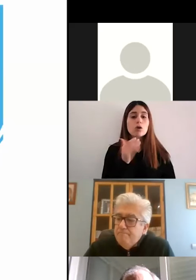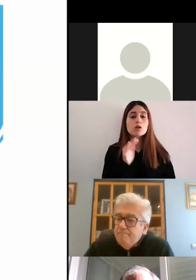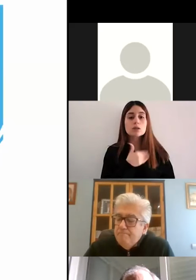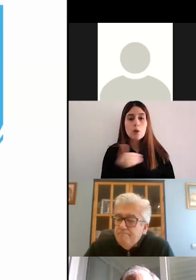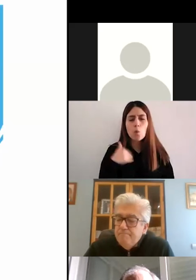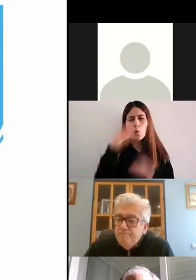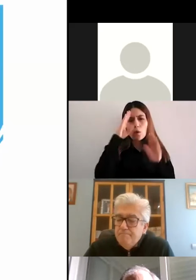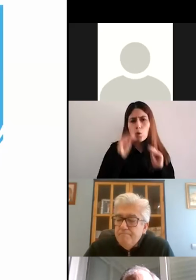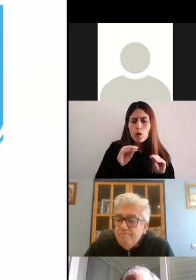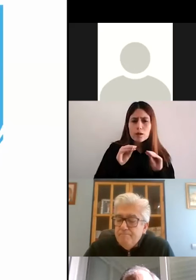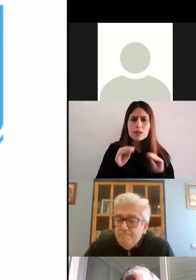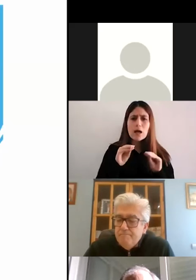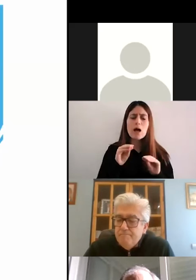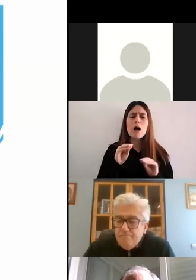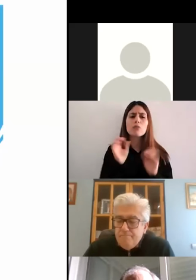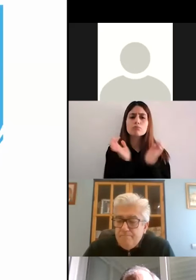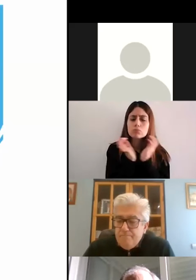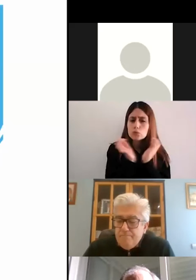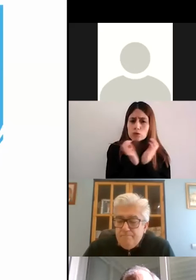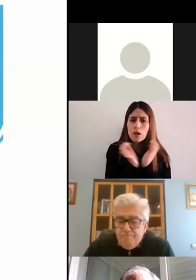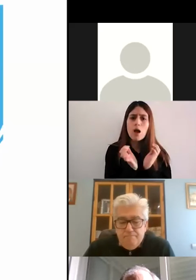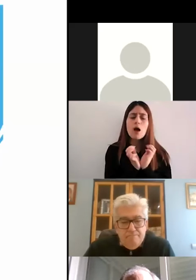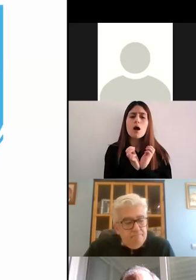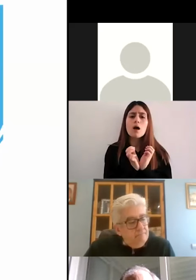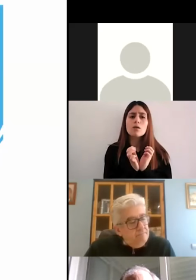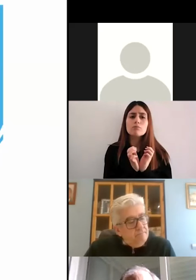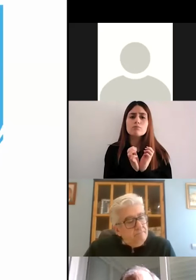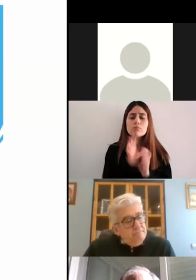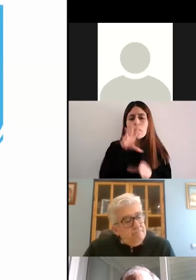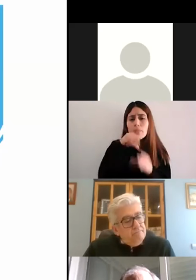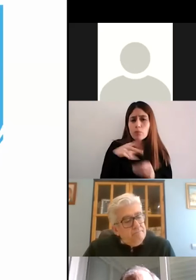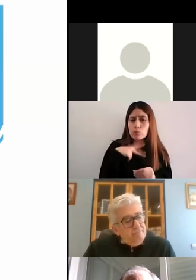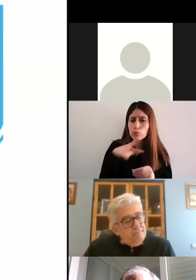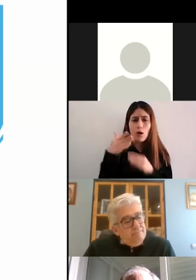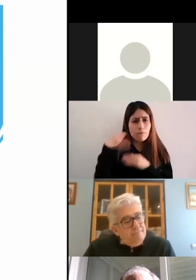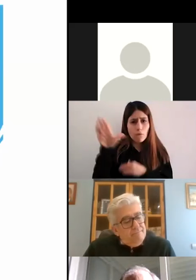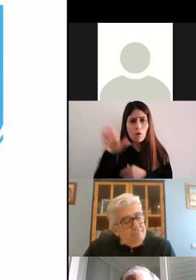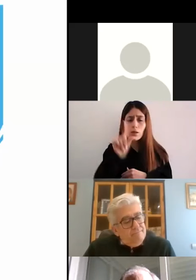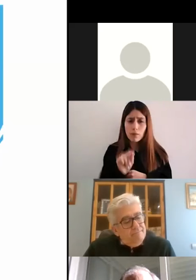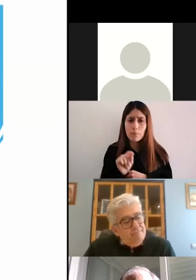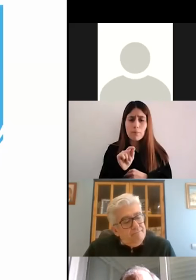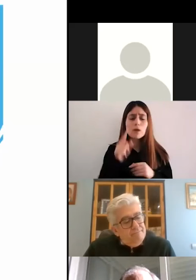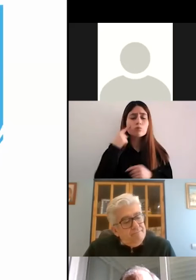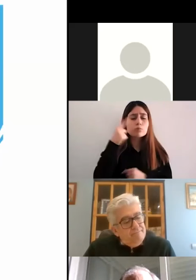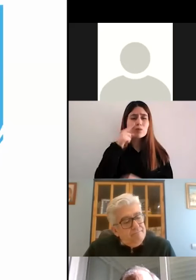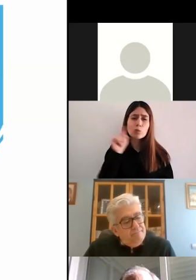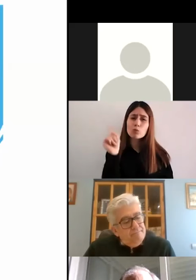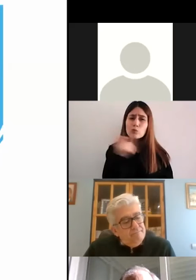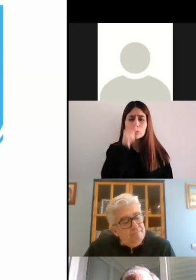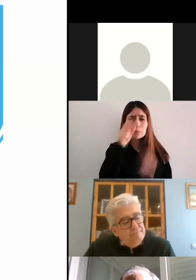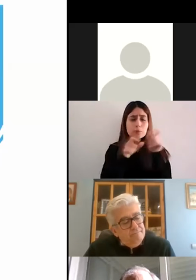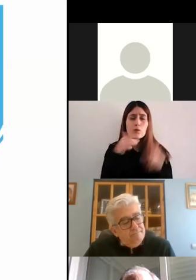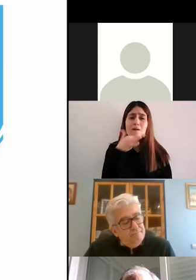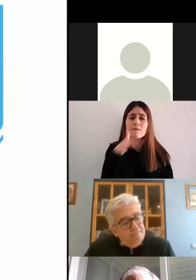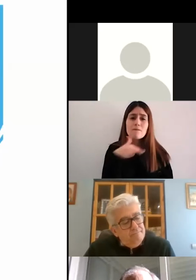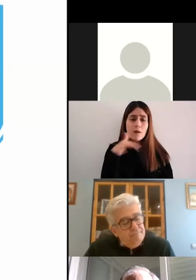da educação, da segurança social, dentro e fora de fronteiras e, em especial, todas as pessoas e suas